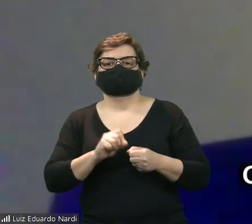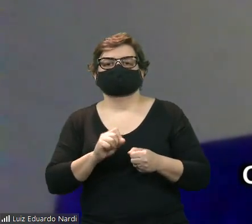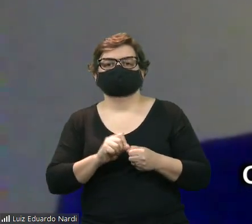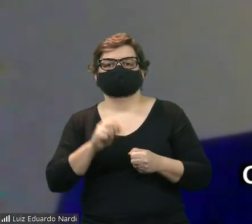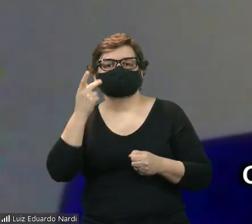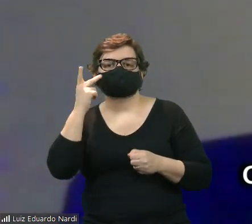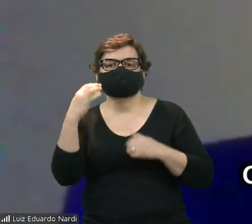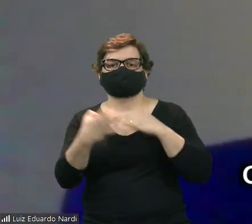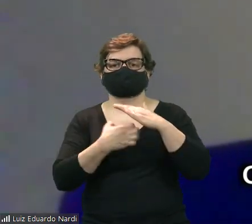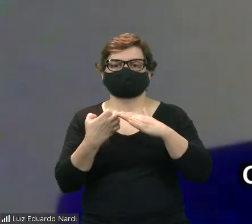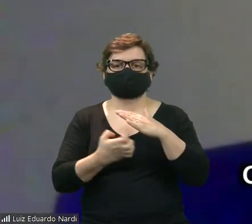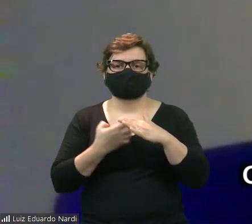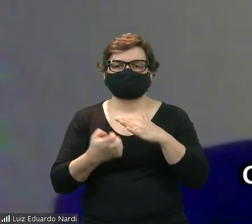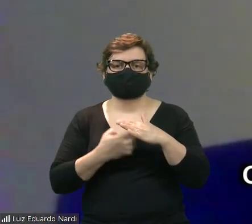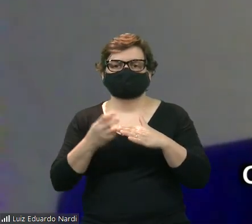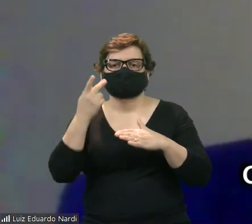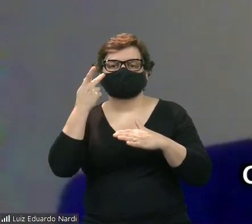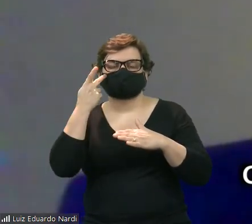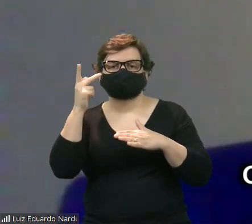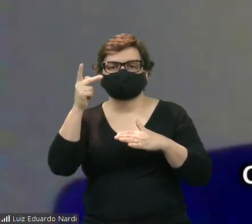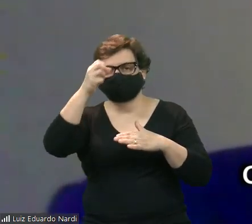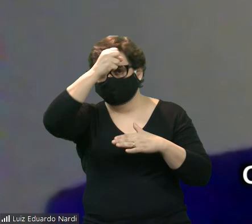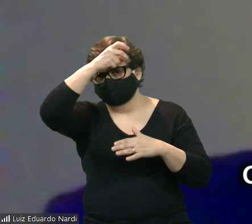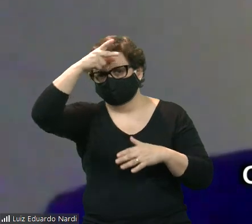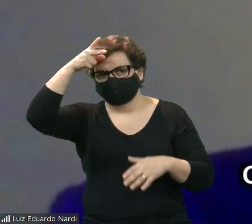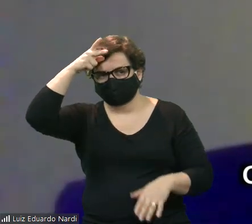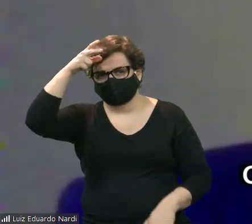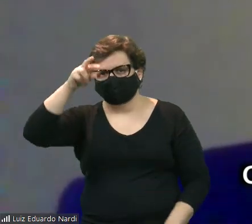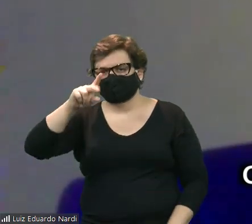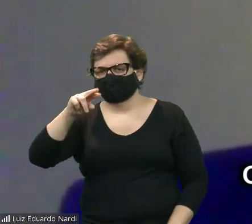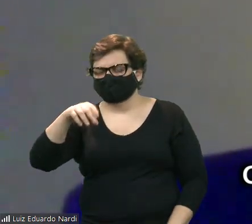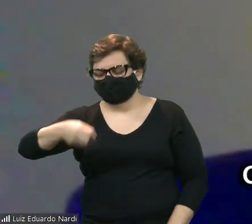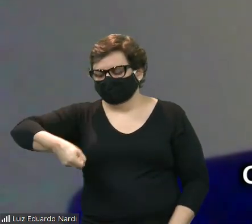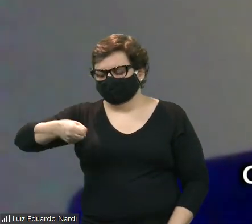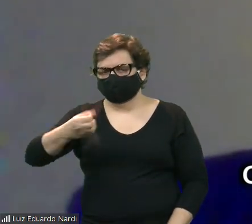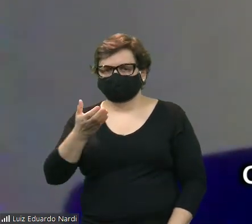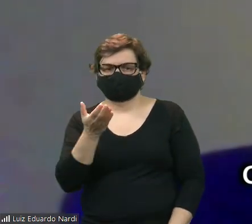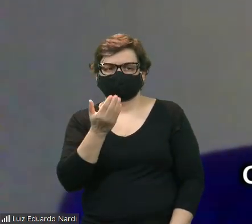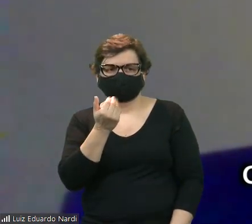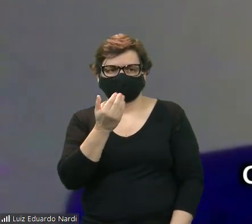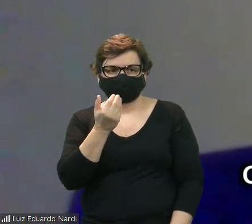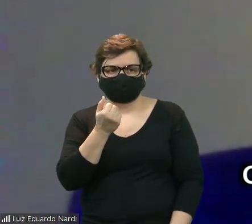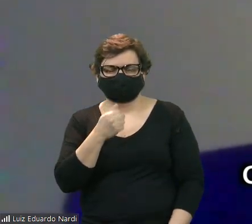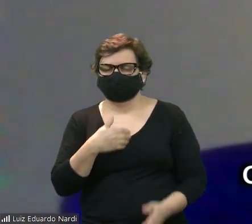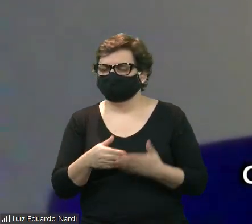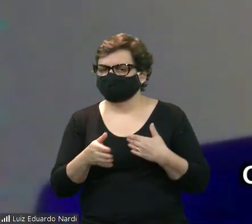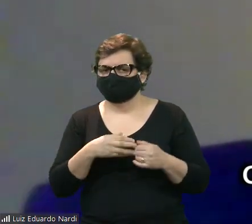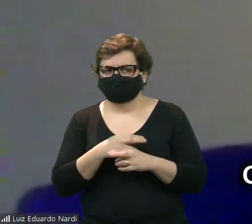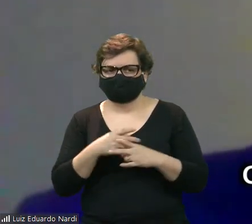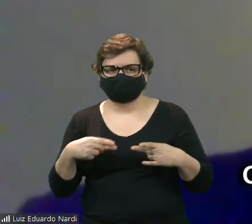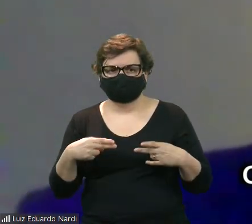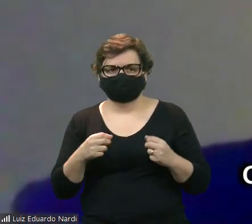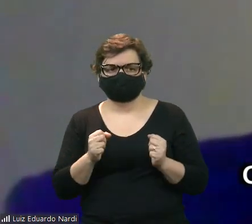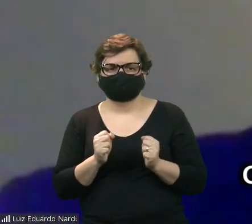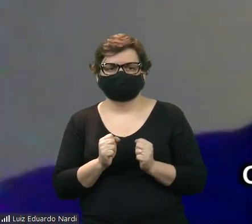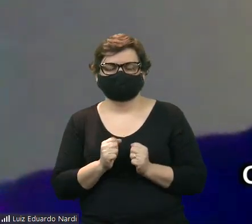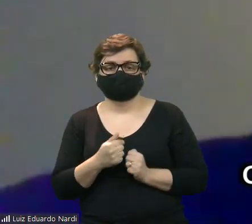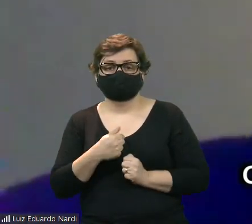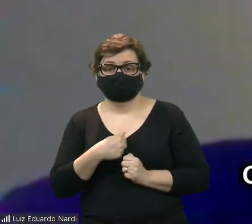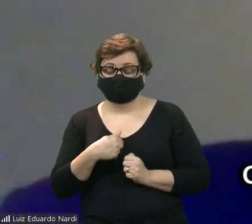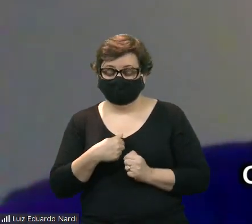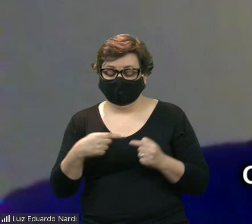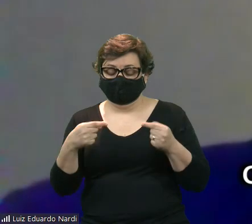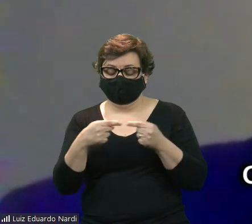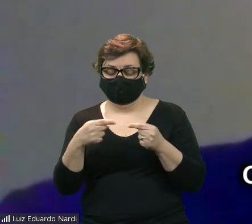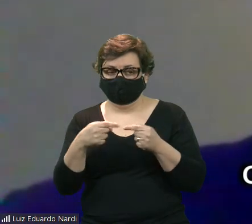por empresários para a prefeitura, tipo cesta básica, o que for, com quem eu tenho tido